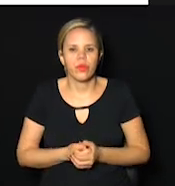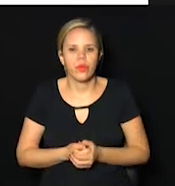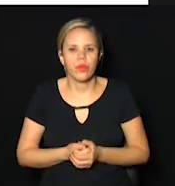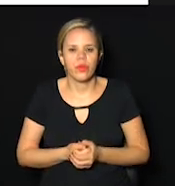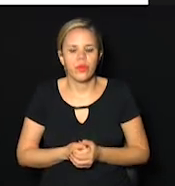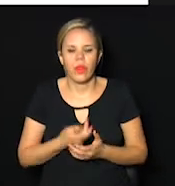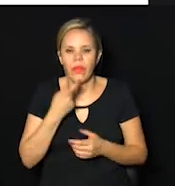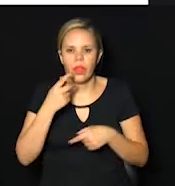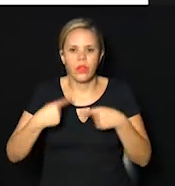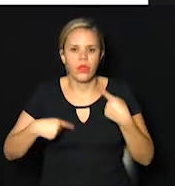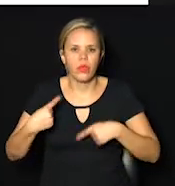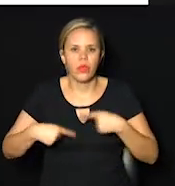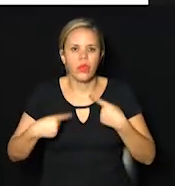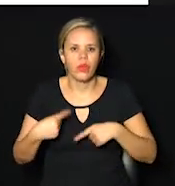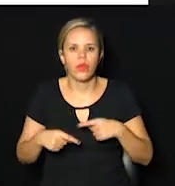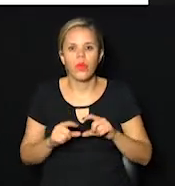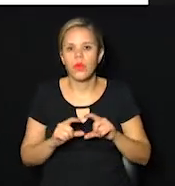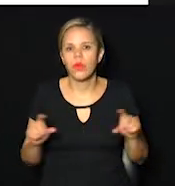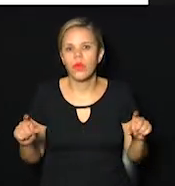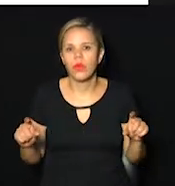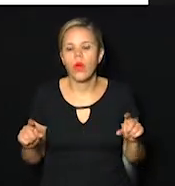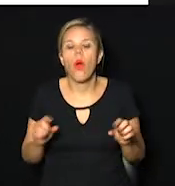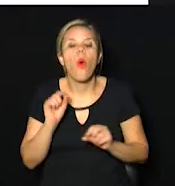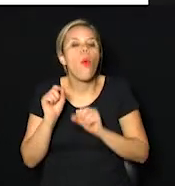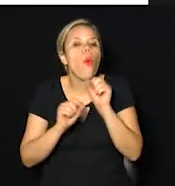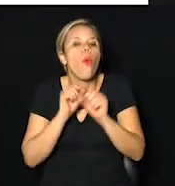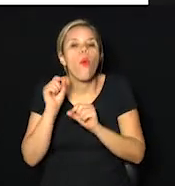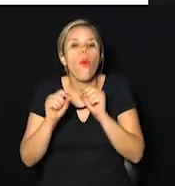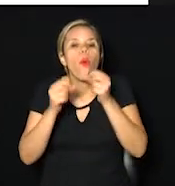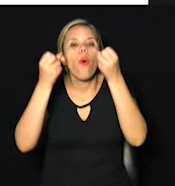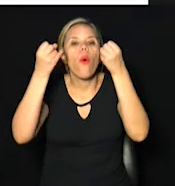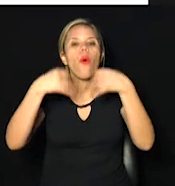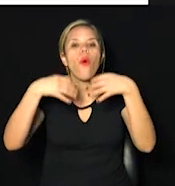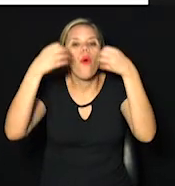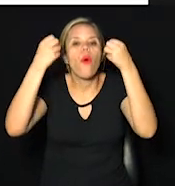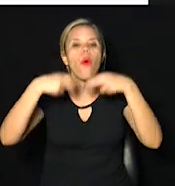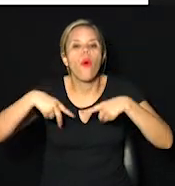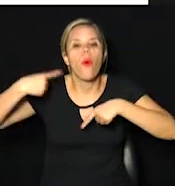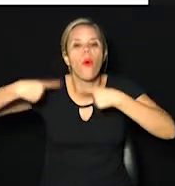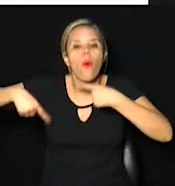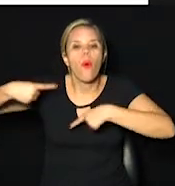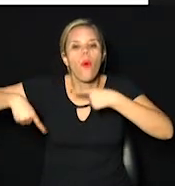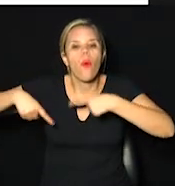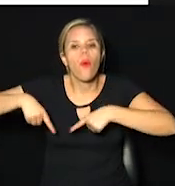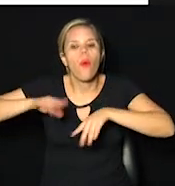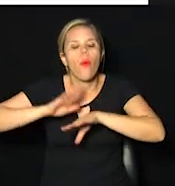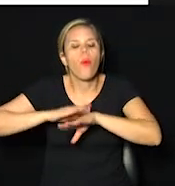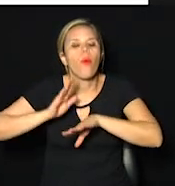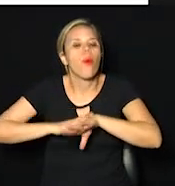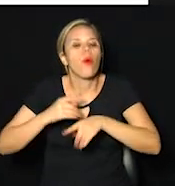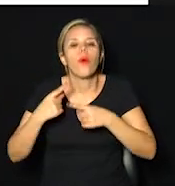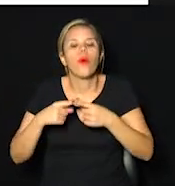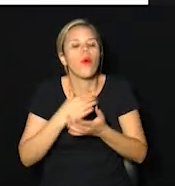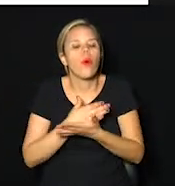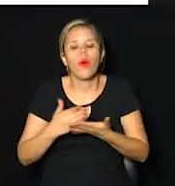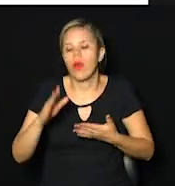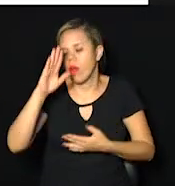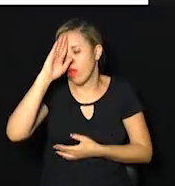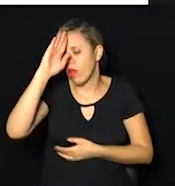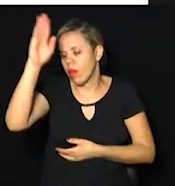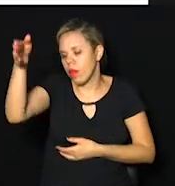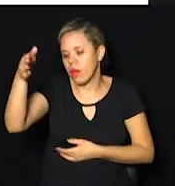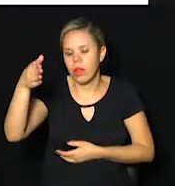com esta frase. E a frase é: estamos falando de política. E por que eu começo com esta frase, né? E acho fundamental que a